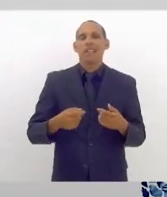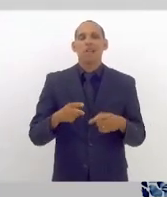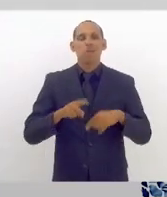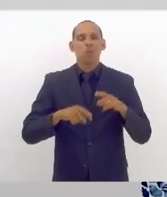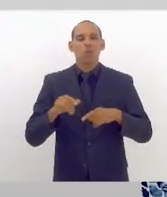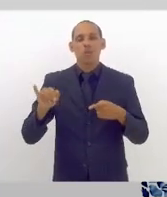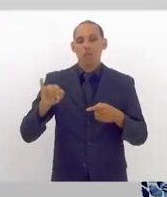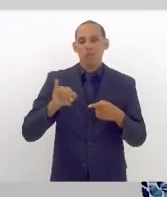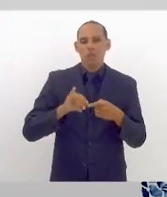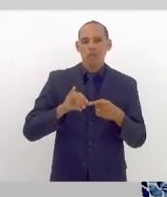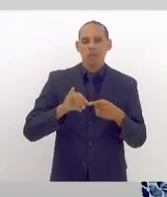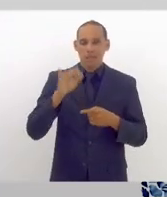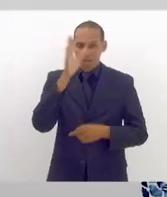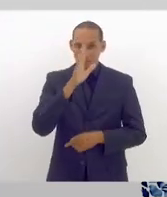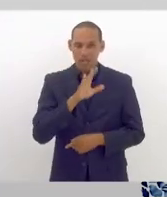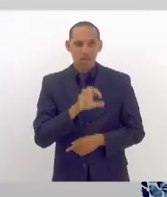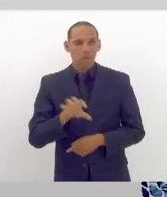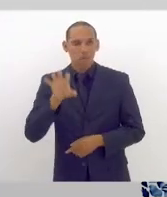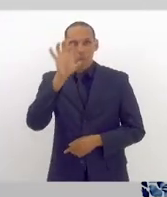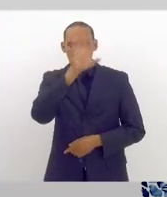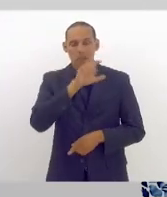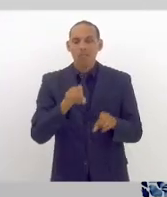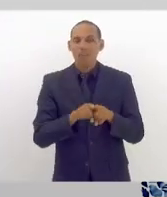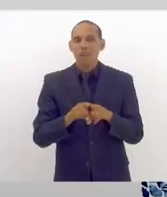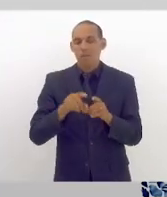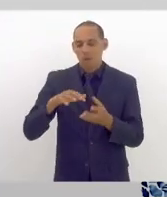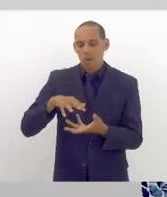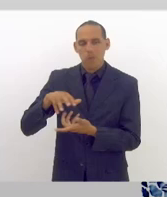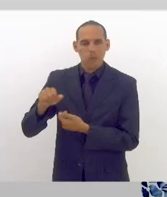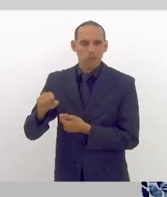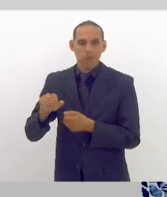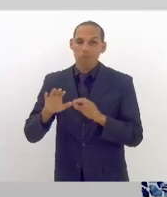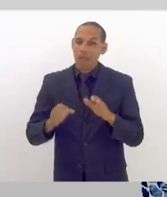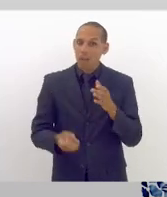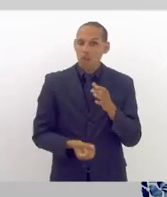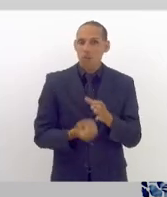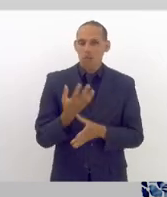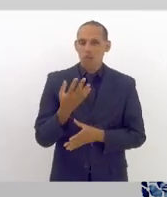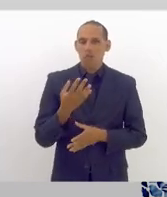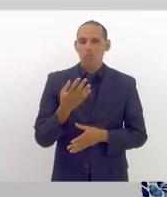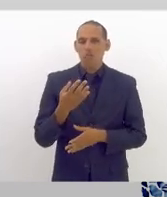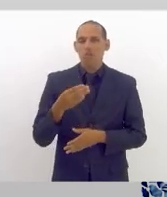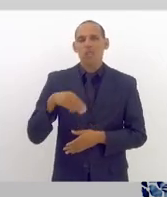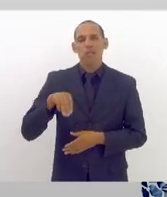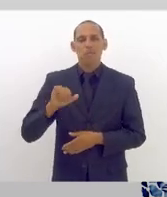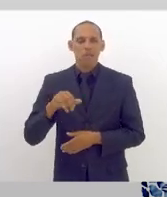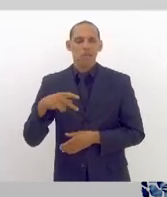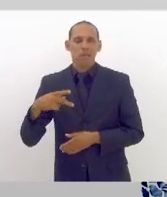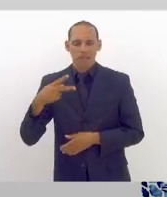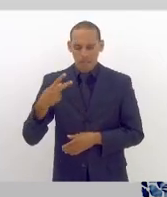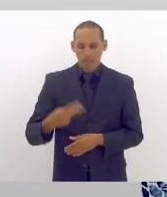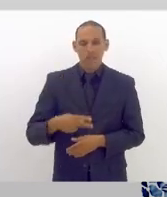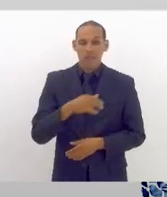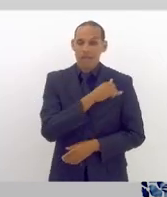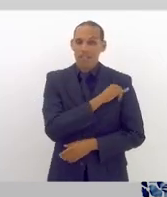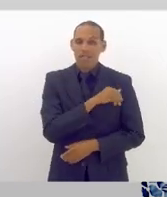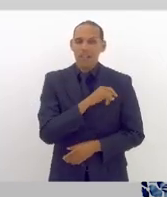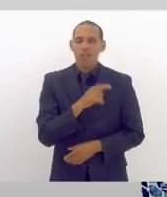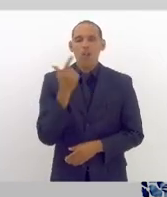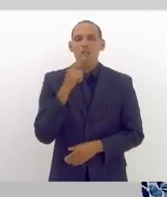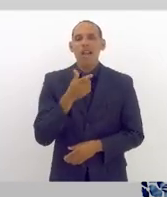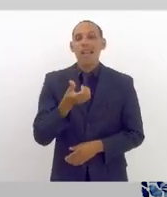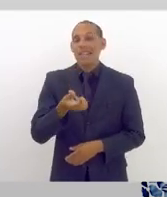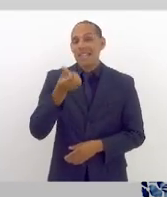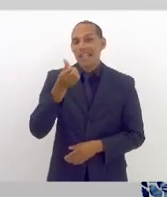seguir para construção da nossa Matriz aqui isso um produto do Rio de Janeiro foram chamadas seis